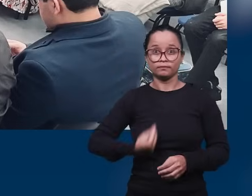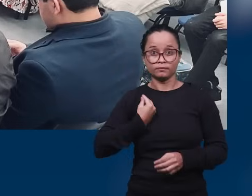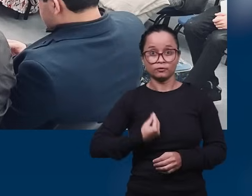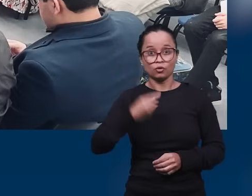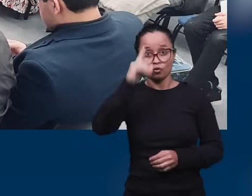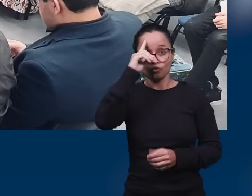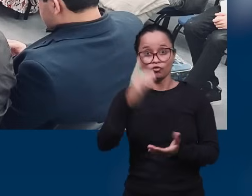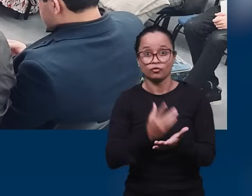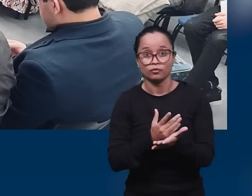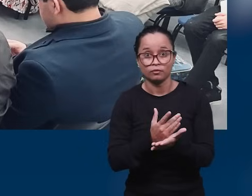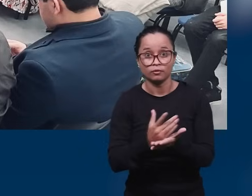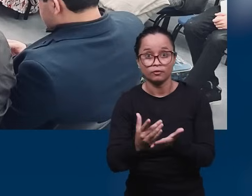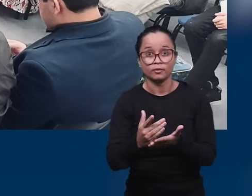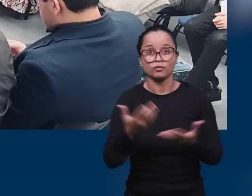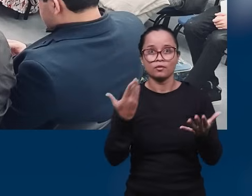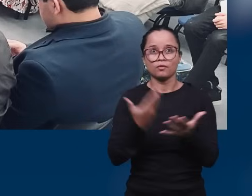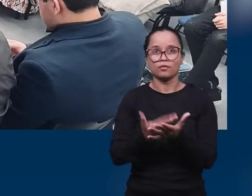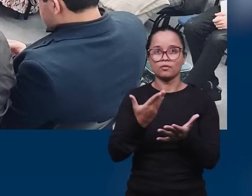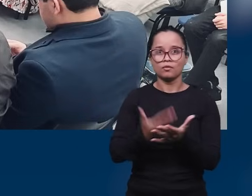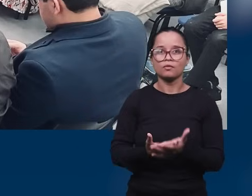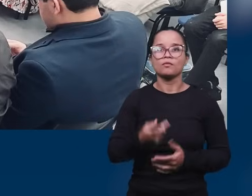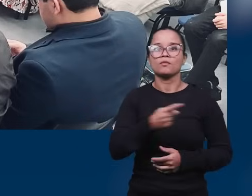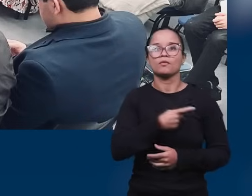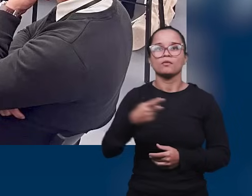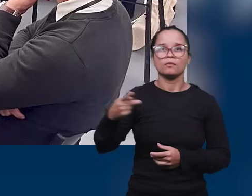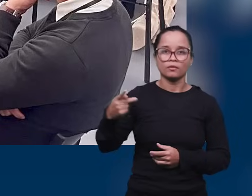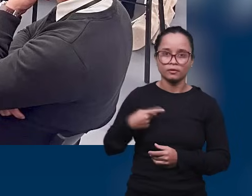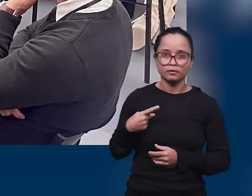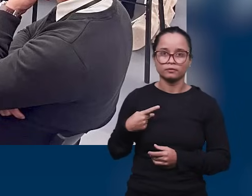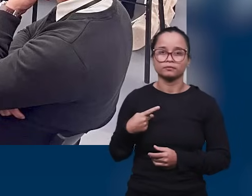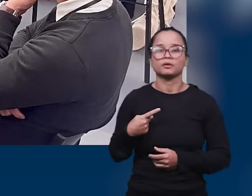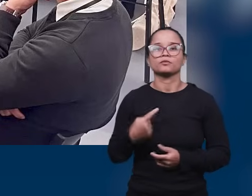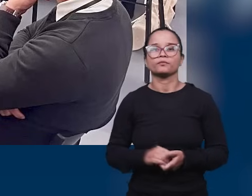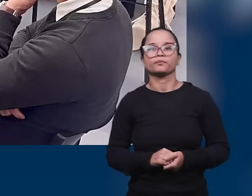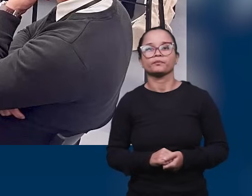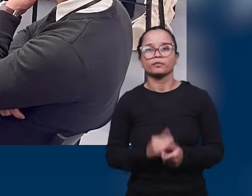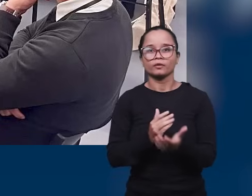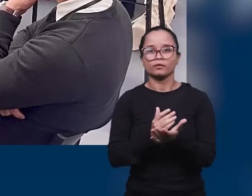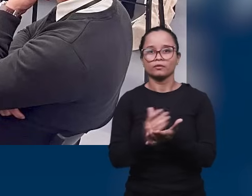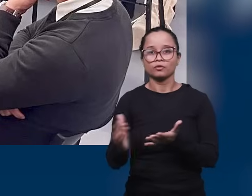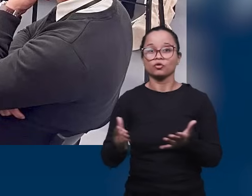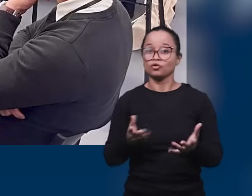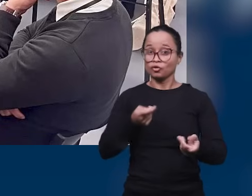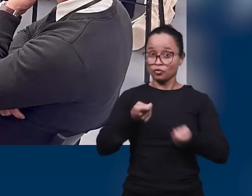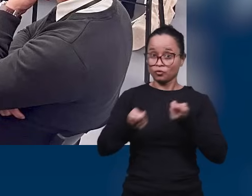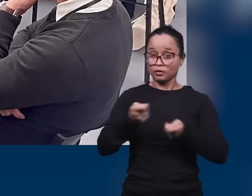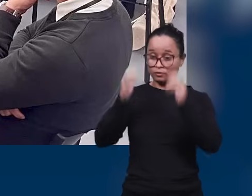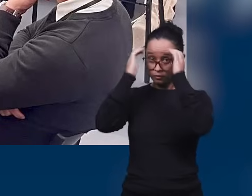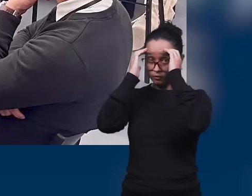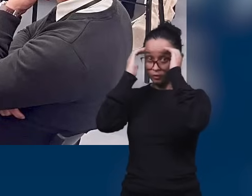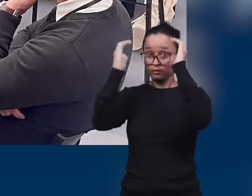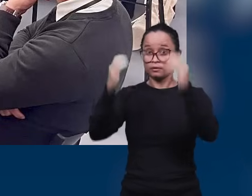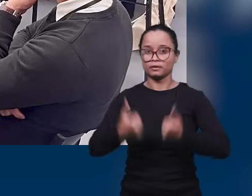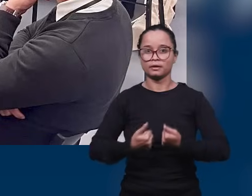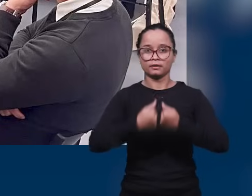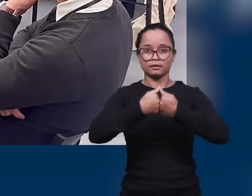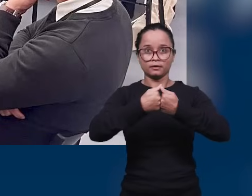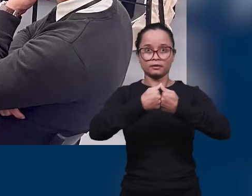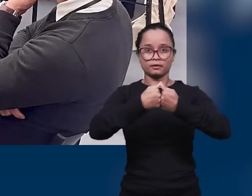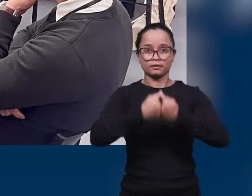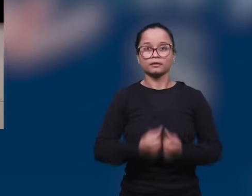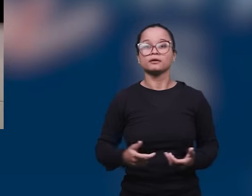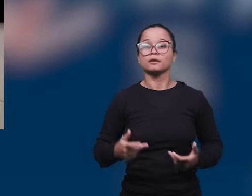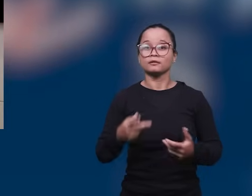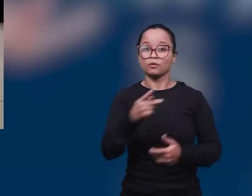vidas. O dia iniciou com a aula de oração ministrada pelo pastor Silas Valadão e seguiu com a aula de governo e obediência e arca da